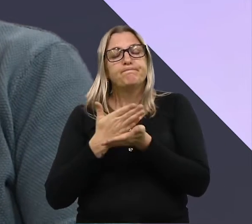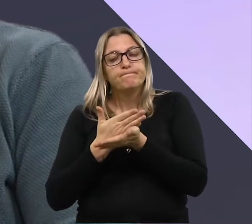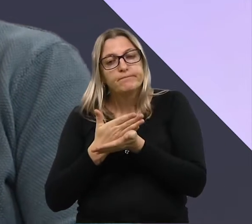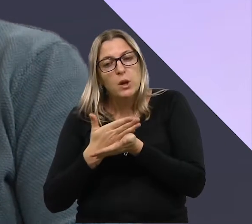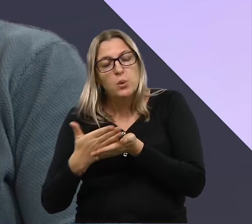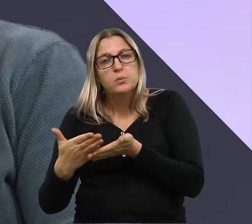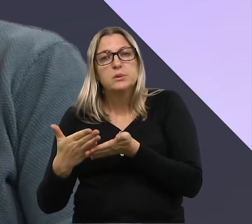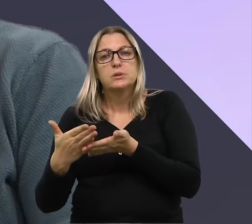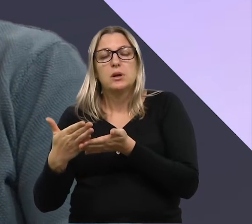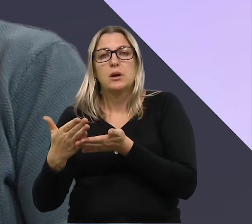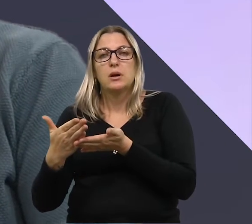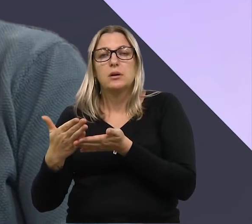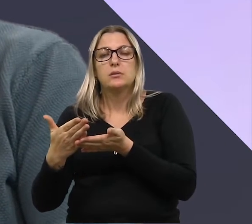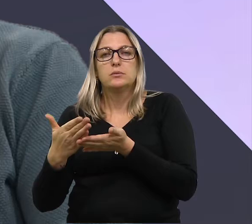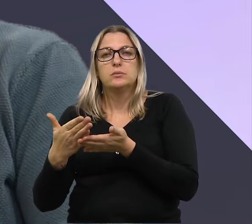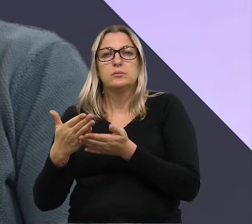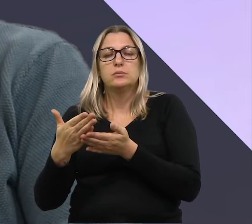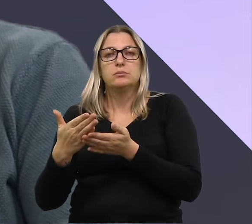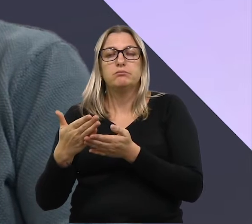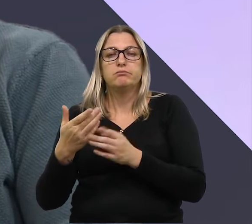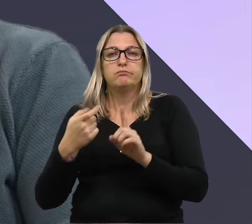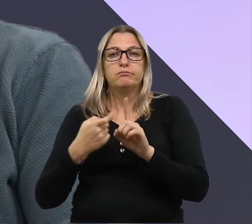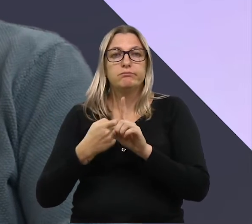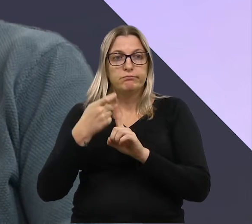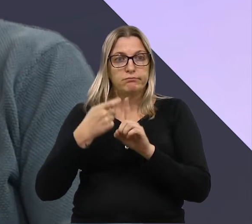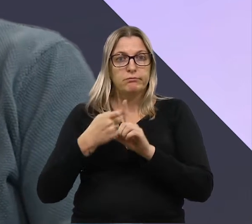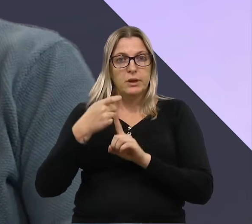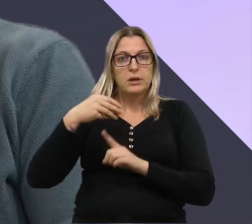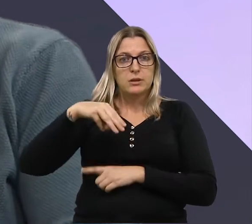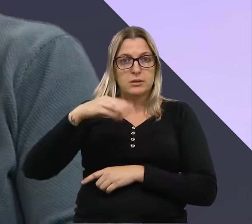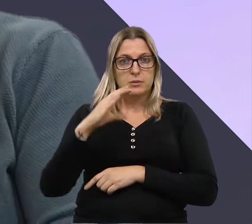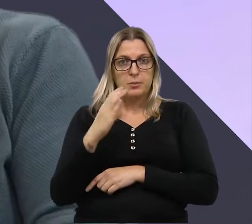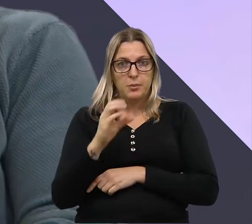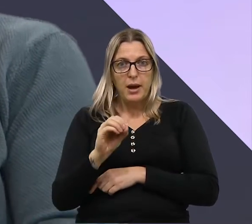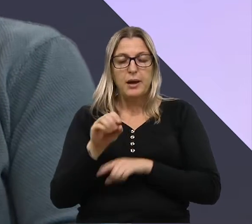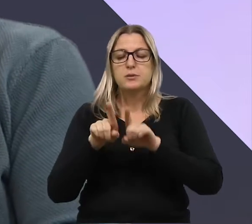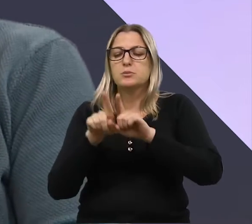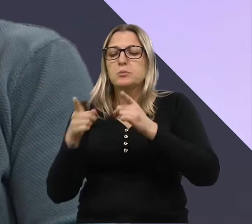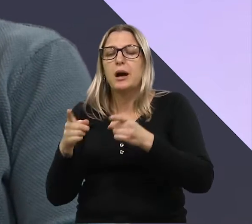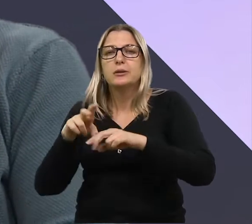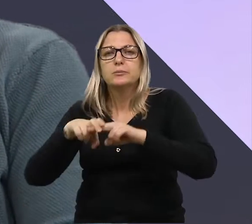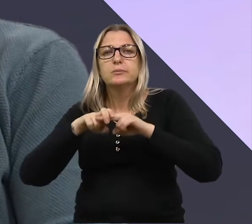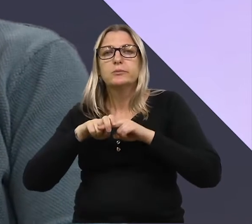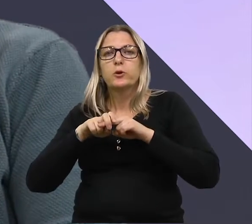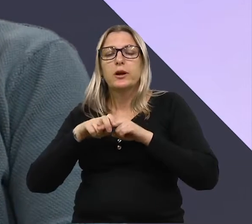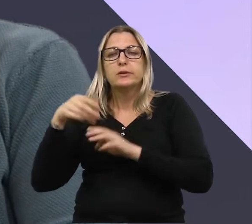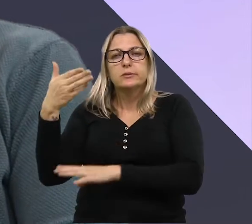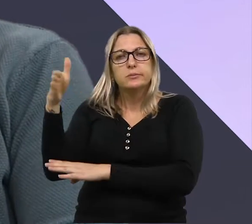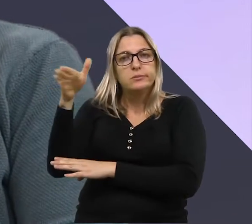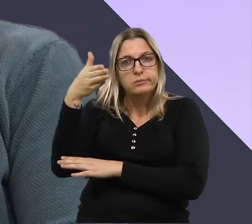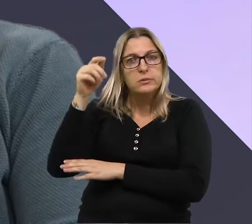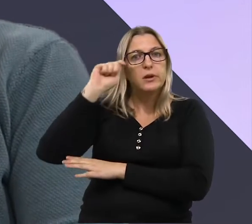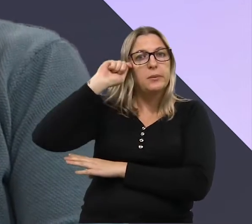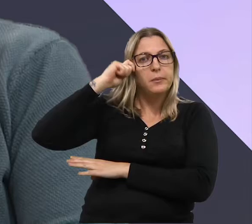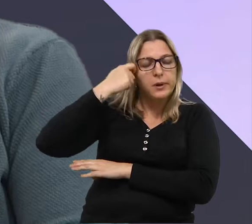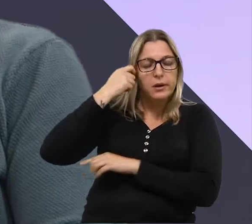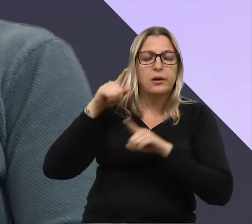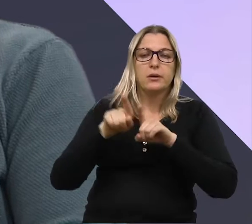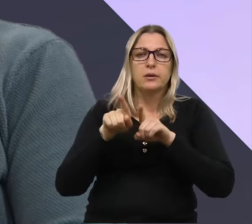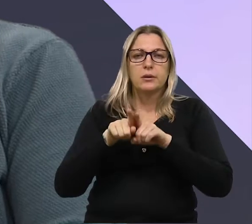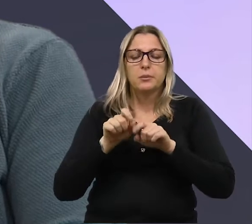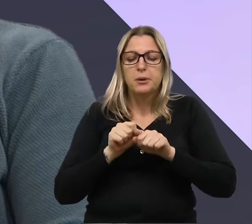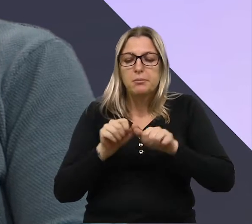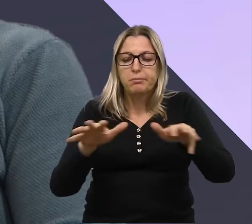desse mês né com o devido a a bandeira preta e as questões da pandemia nós acabamos